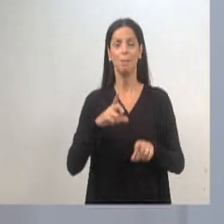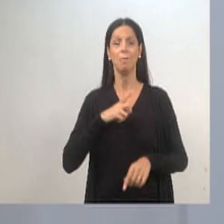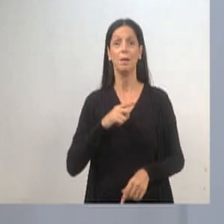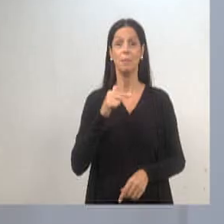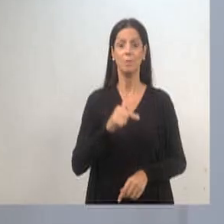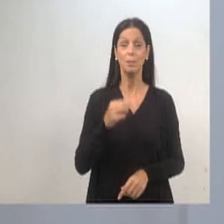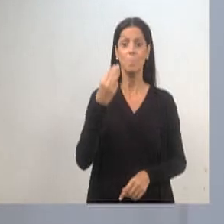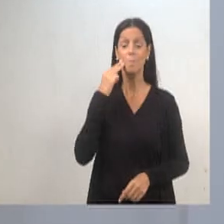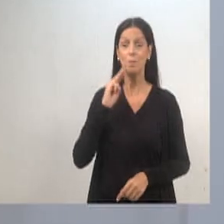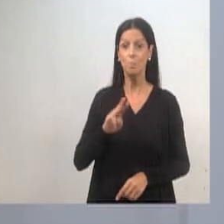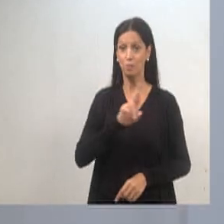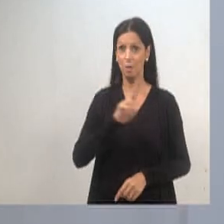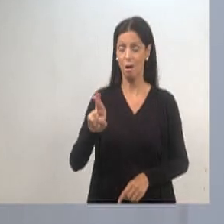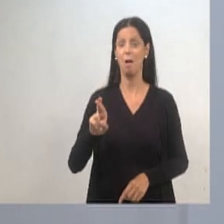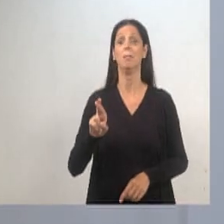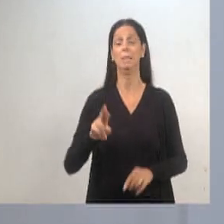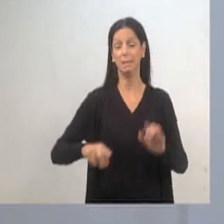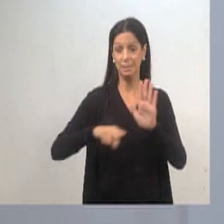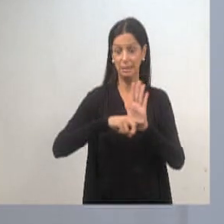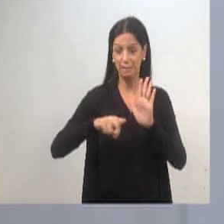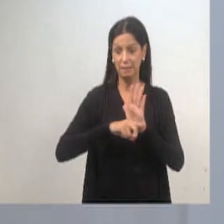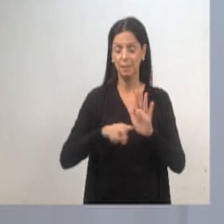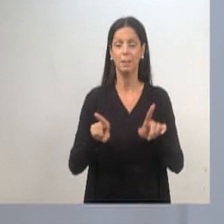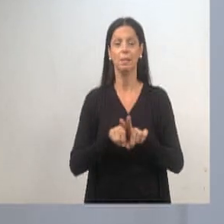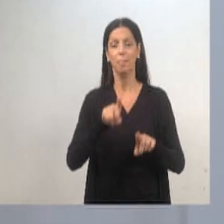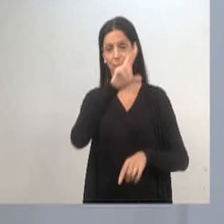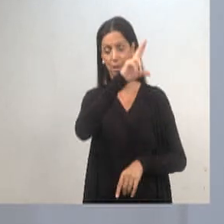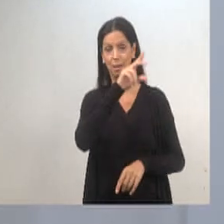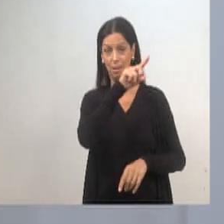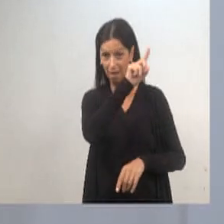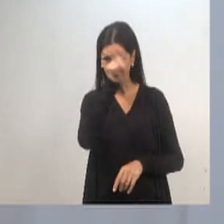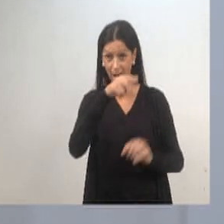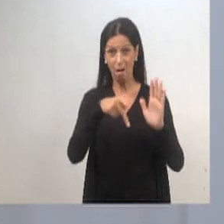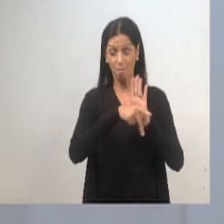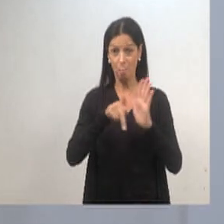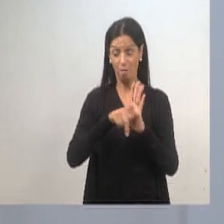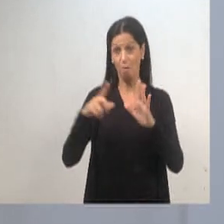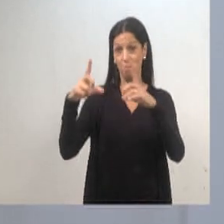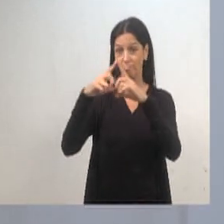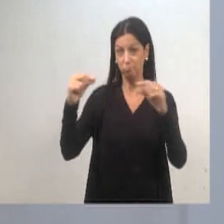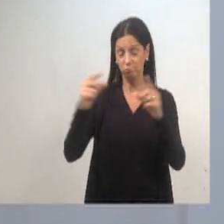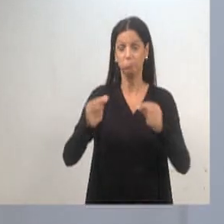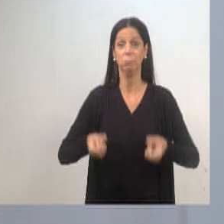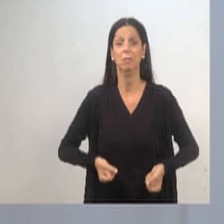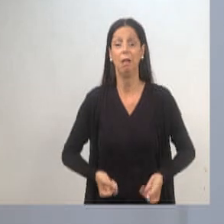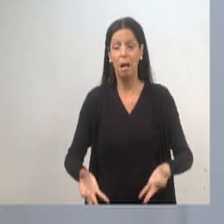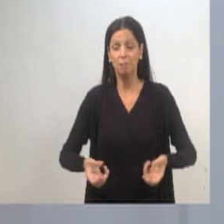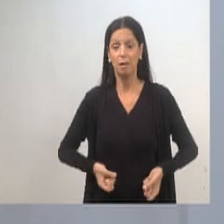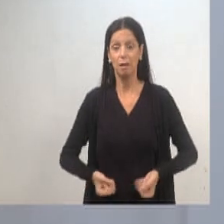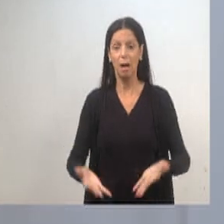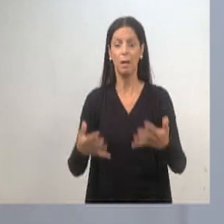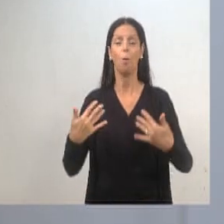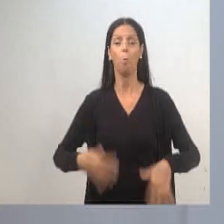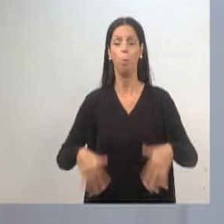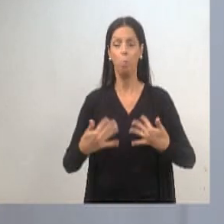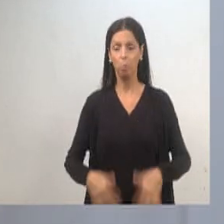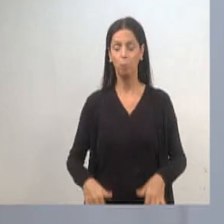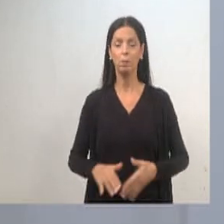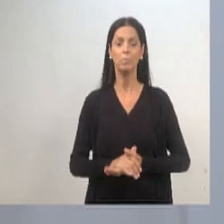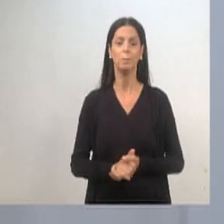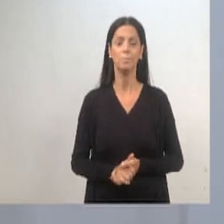reais no vermelho, sobre os gastos públicos que estão descontrolados, temos aí 382 bilhões de reais apenas para pagar o